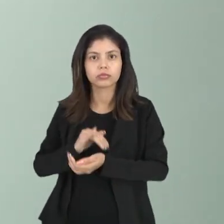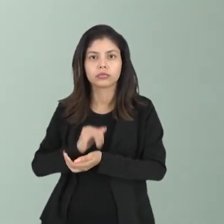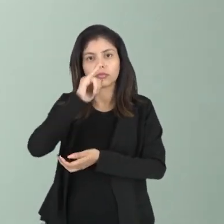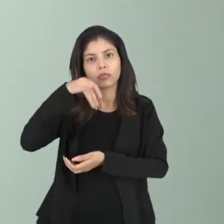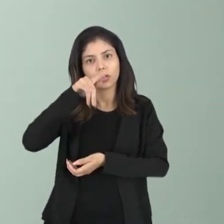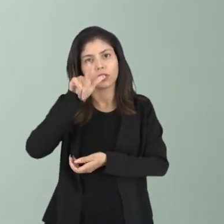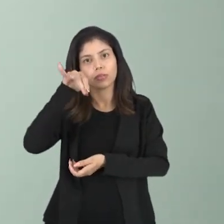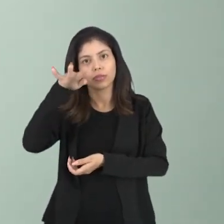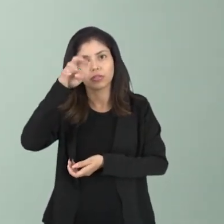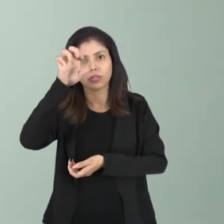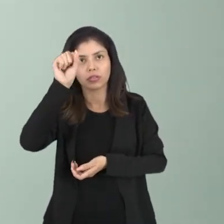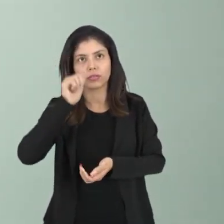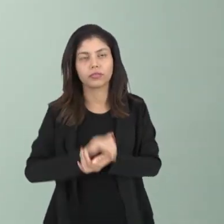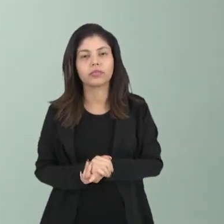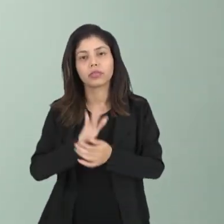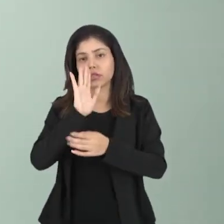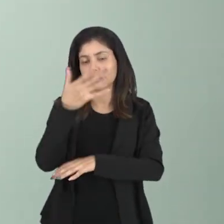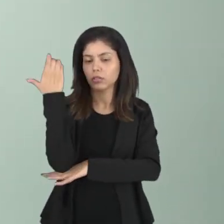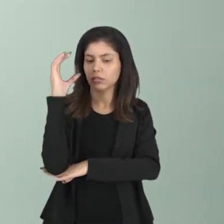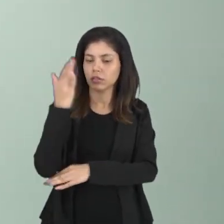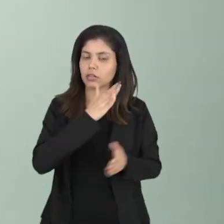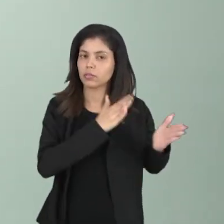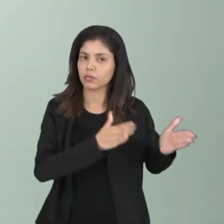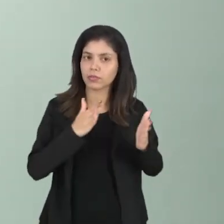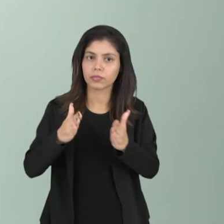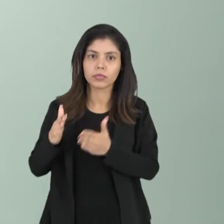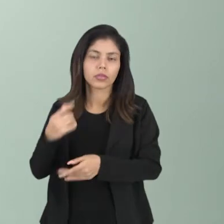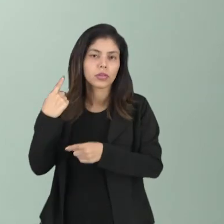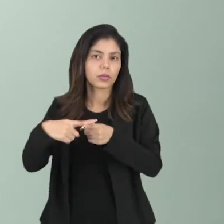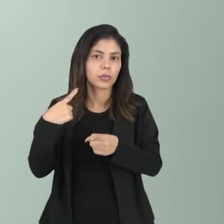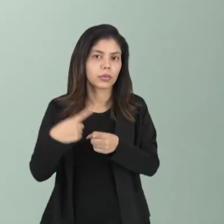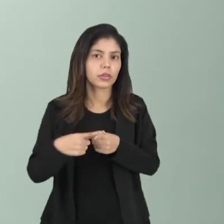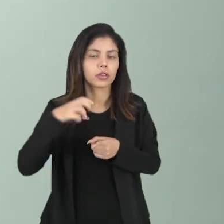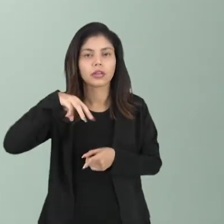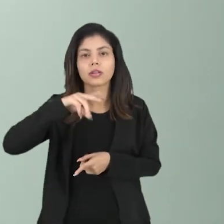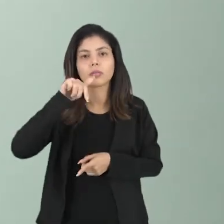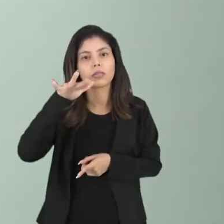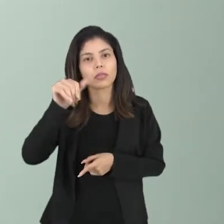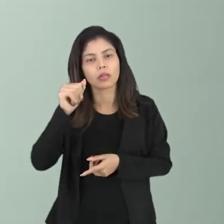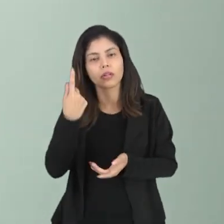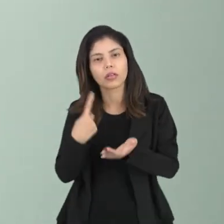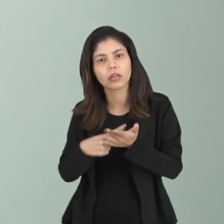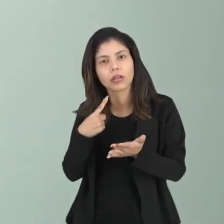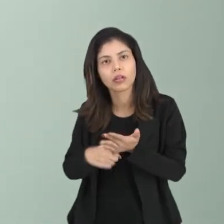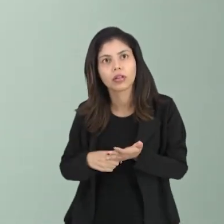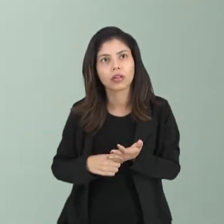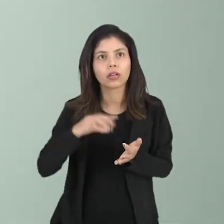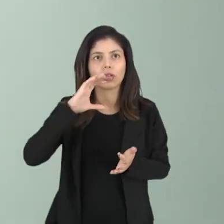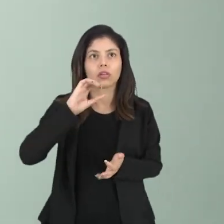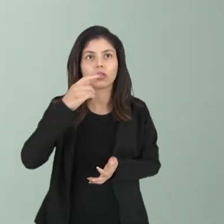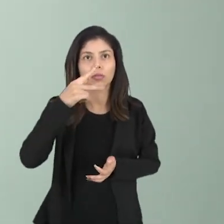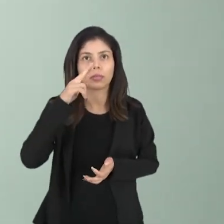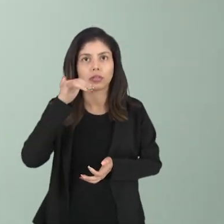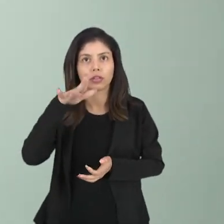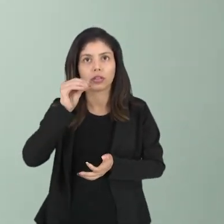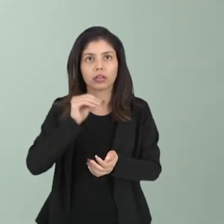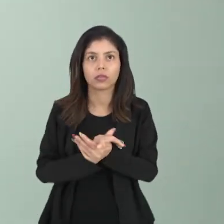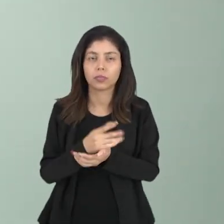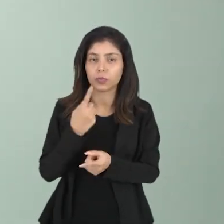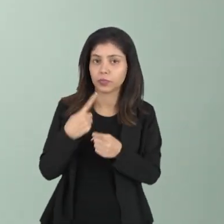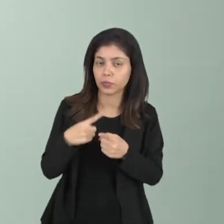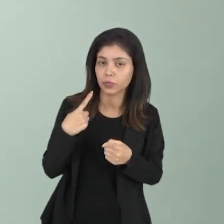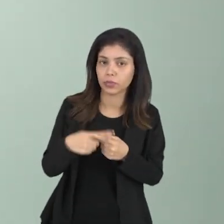a ciência ela já vinha caminhando. Por que Immanuel Kant é considerado copernicano? Porque